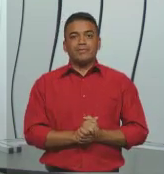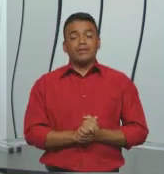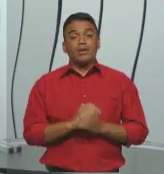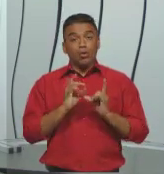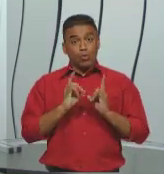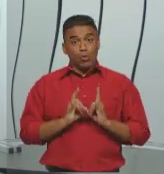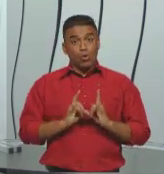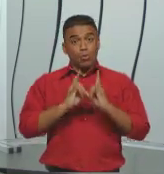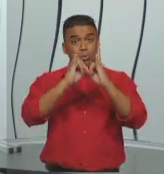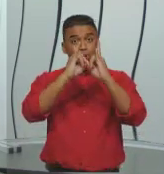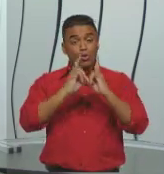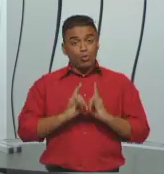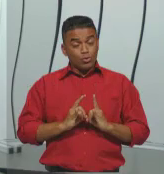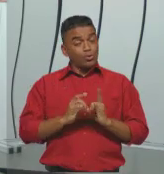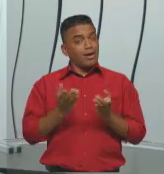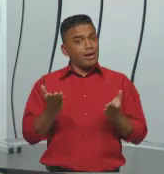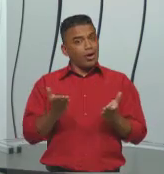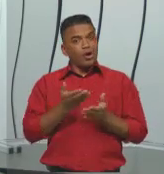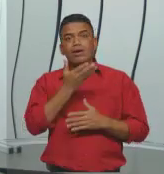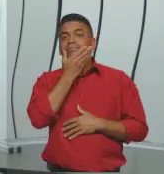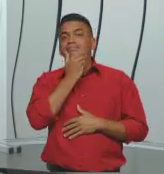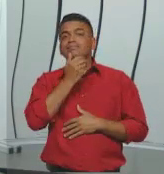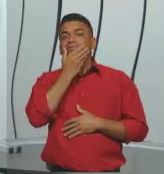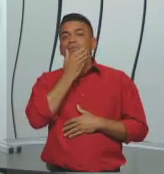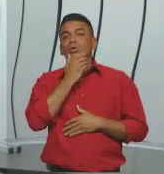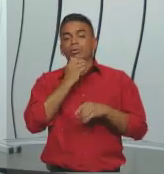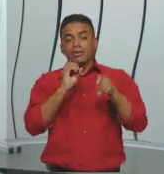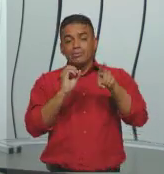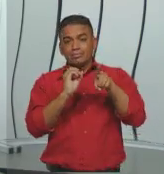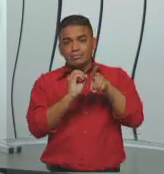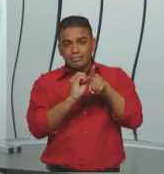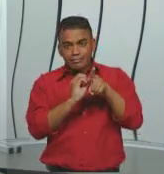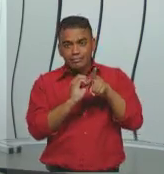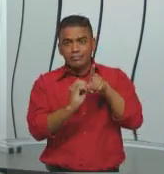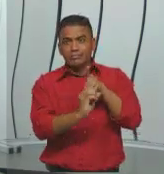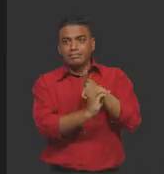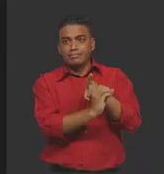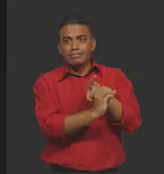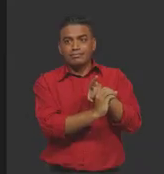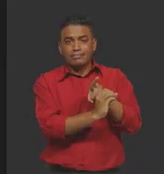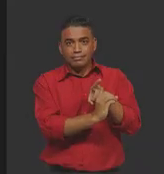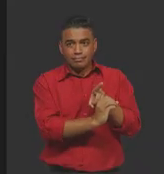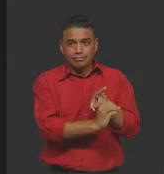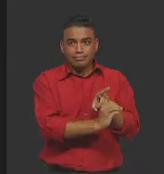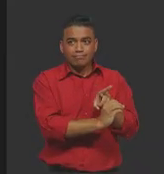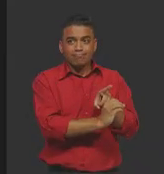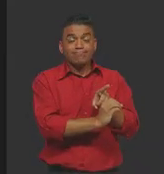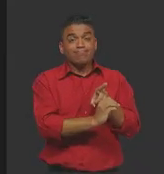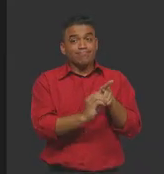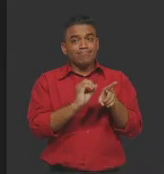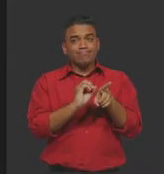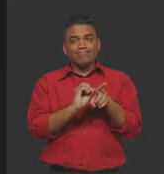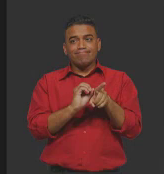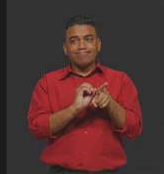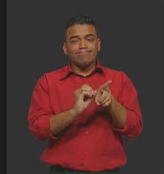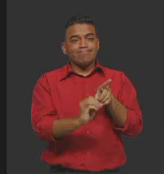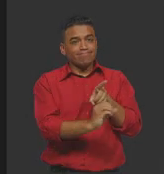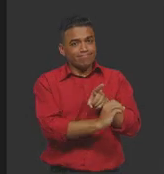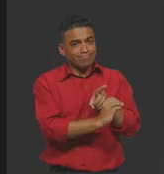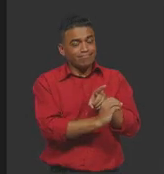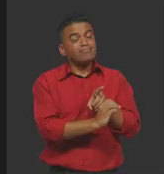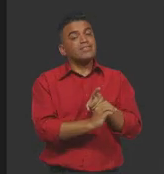Hormônio dos testículos. Agora estamos falando das gônadas masculinas. Nós temos principalmente